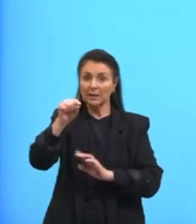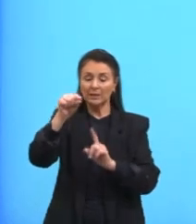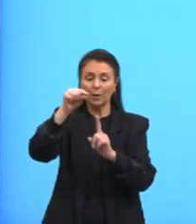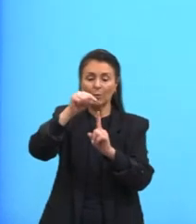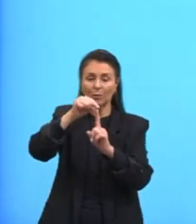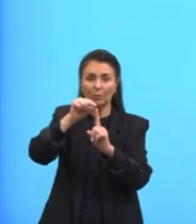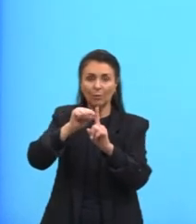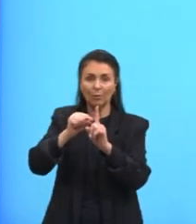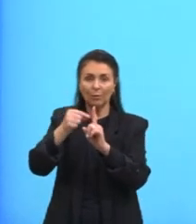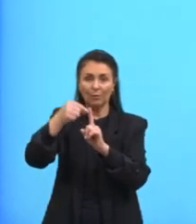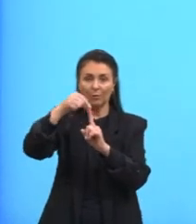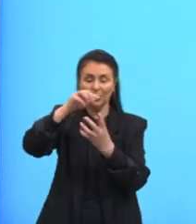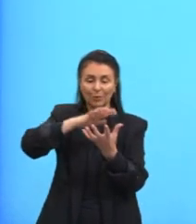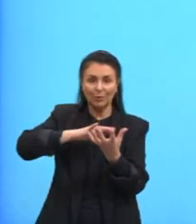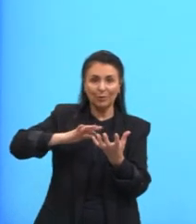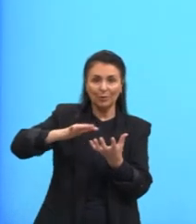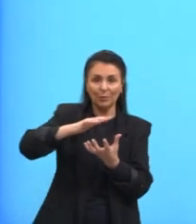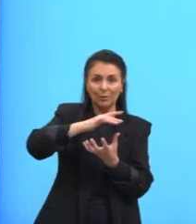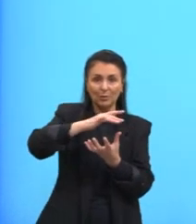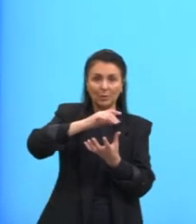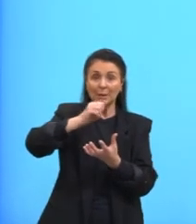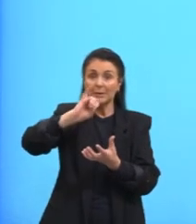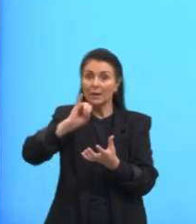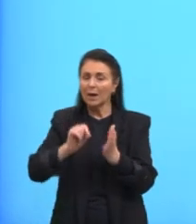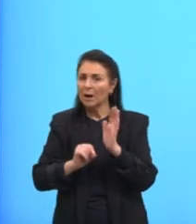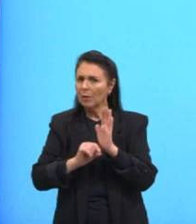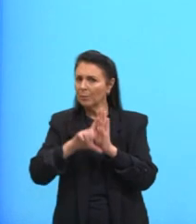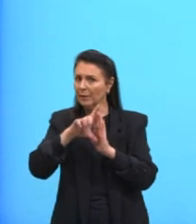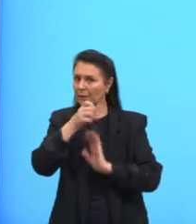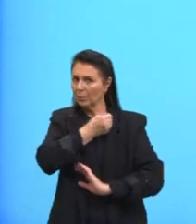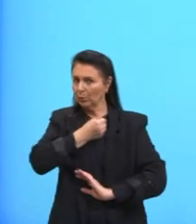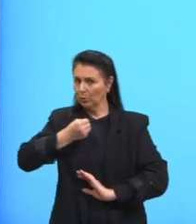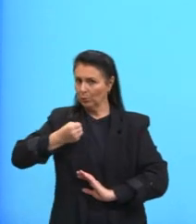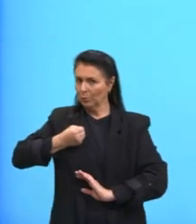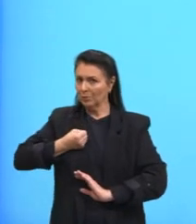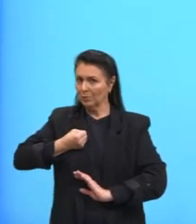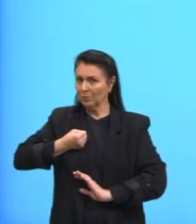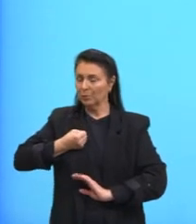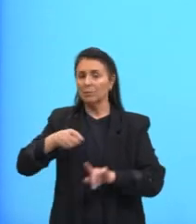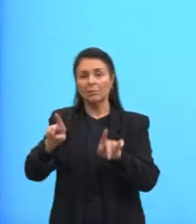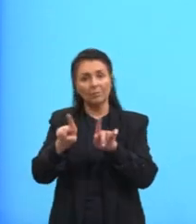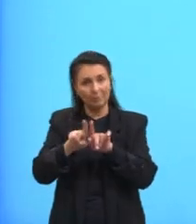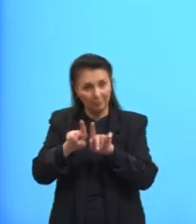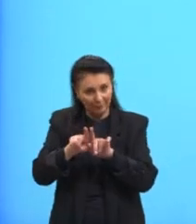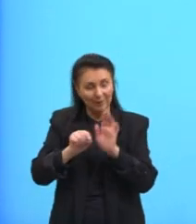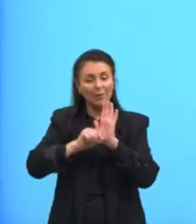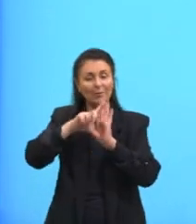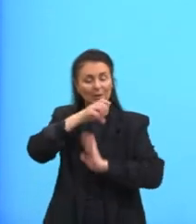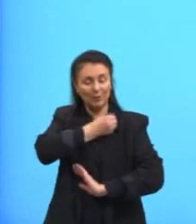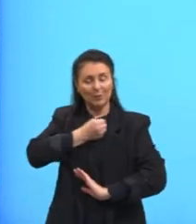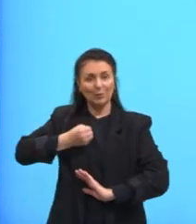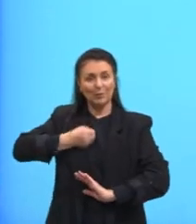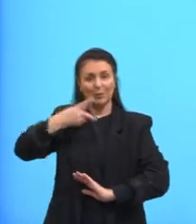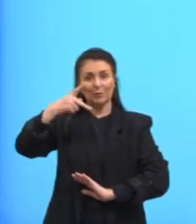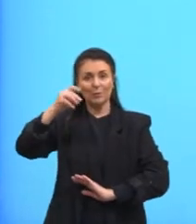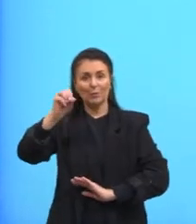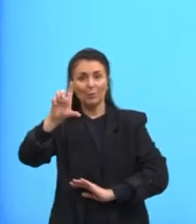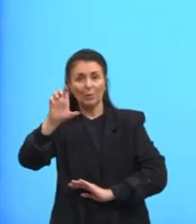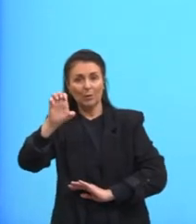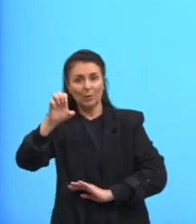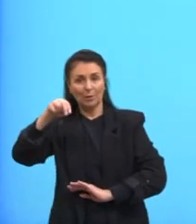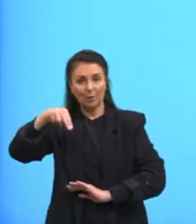então aumentando o número dos estames aumentar o número de Polly e pela lógica